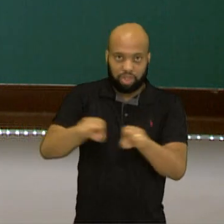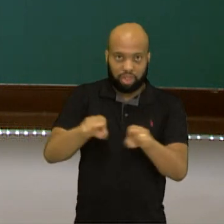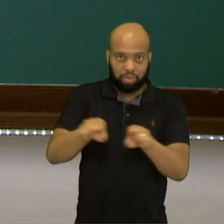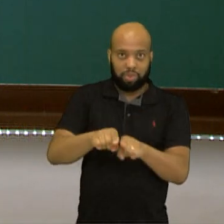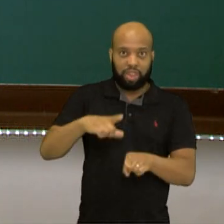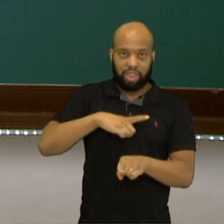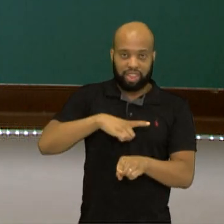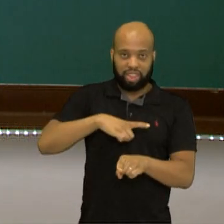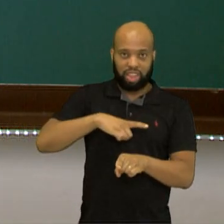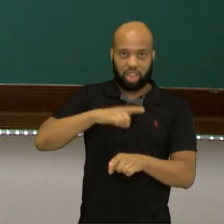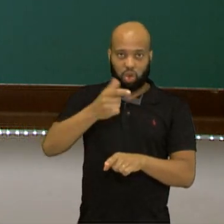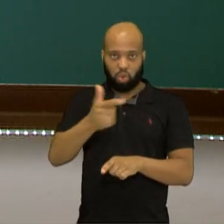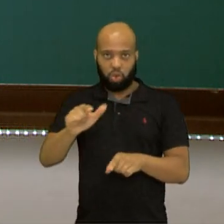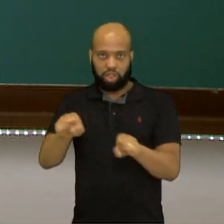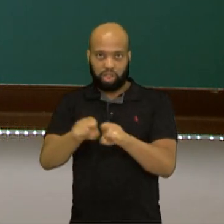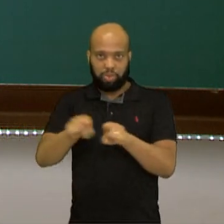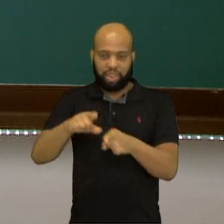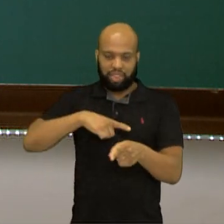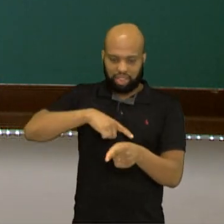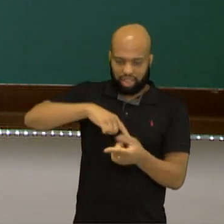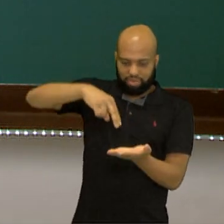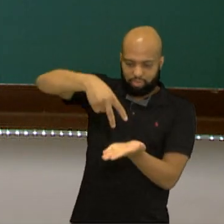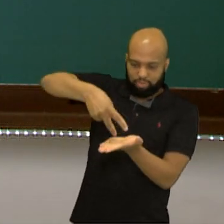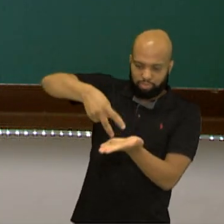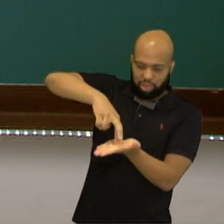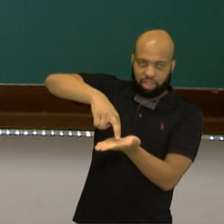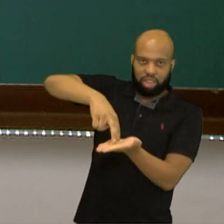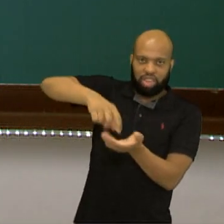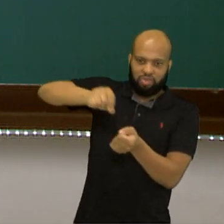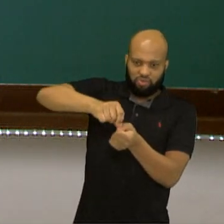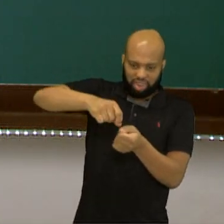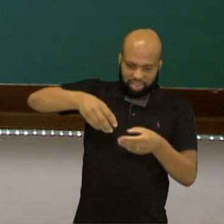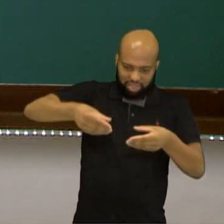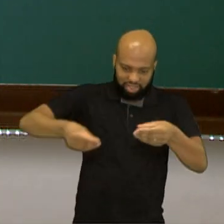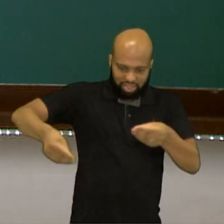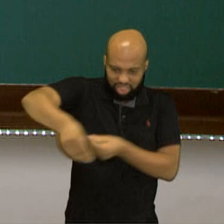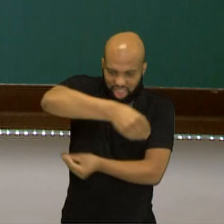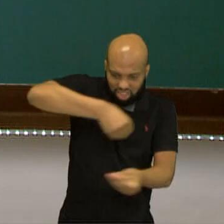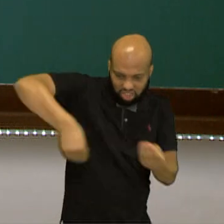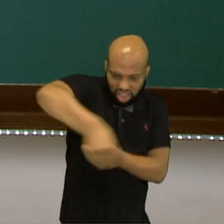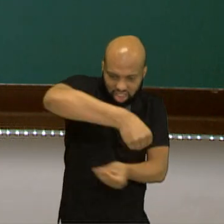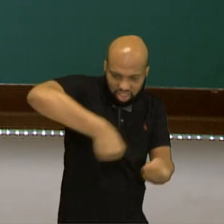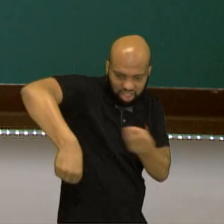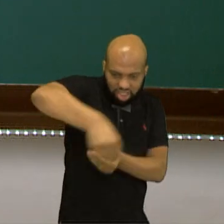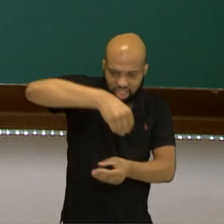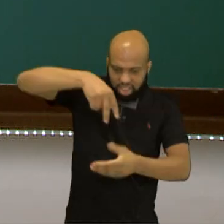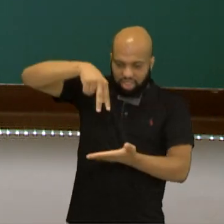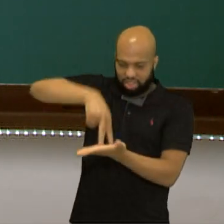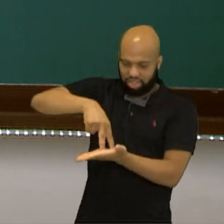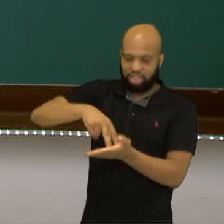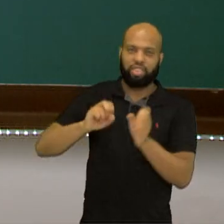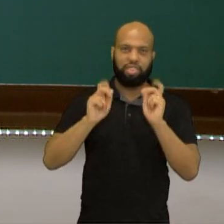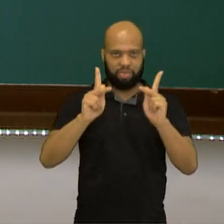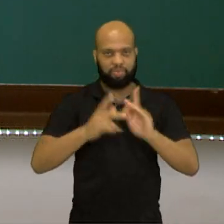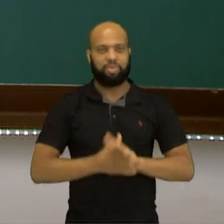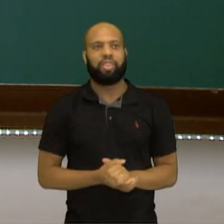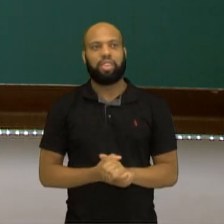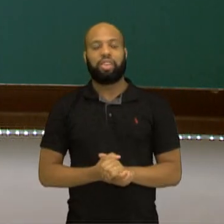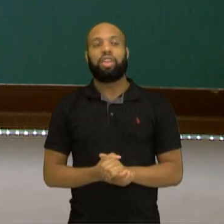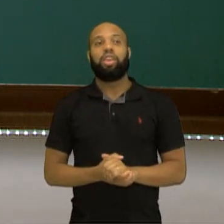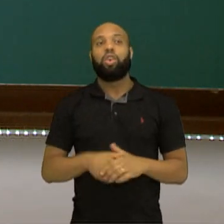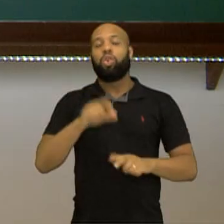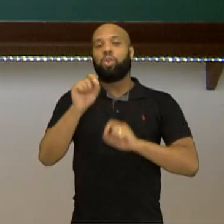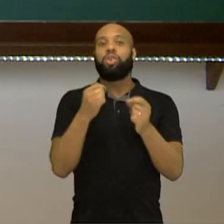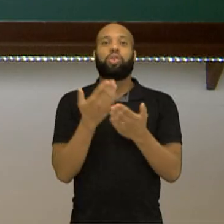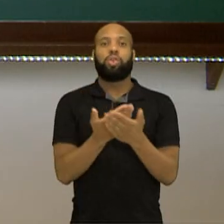o varial, né? Que nos Estados Unidos é outro nome, mas para quem conhece aí sabe do que a professora está falando, tá? E o que